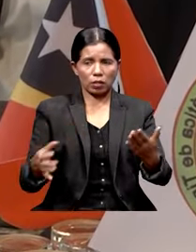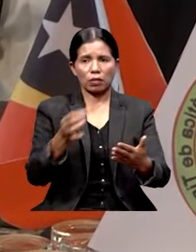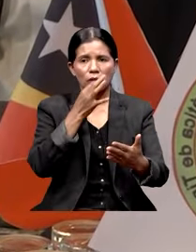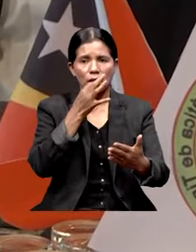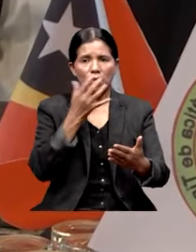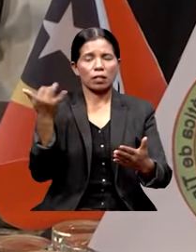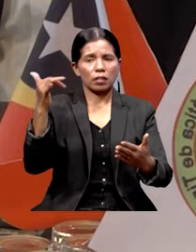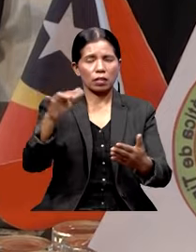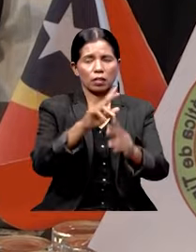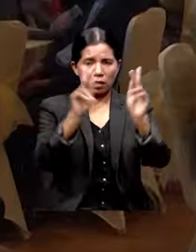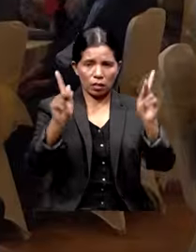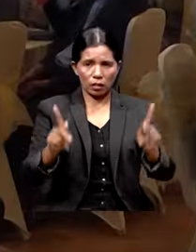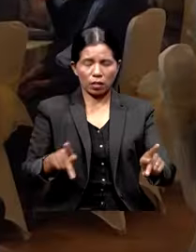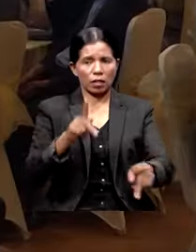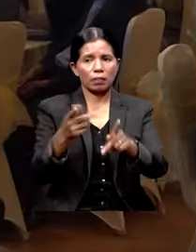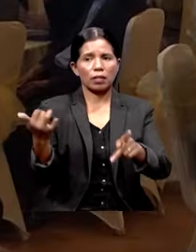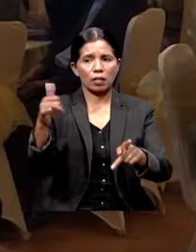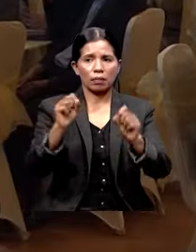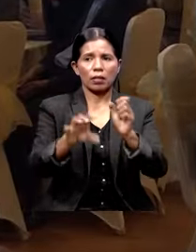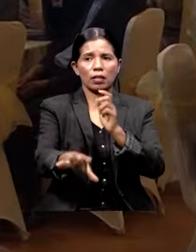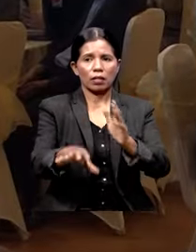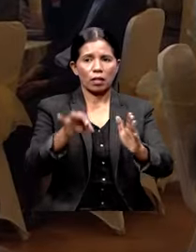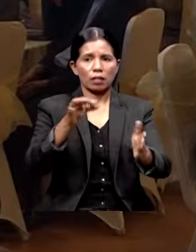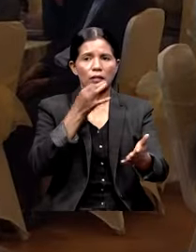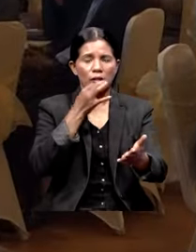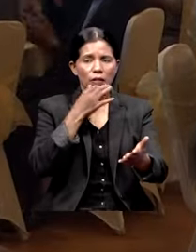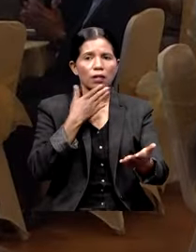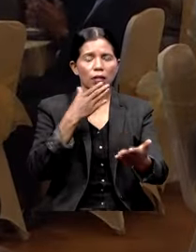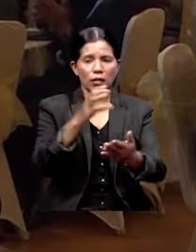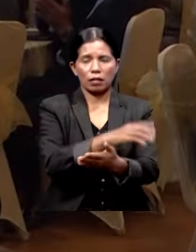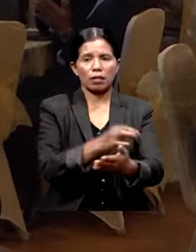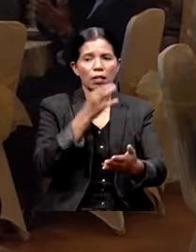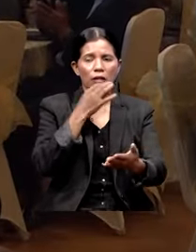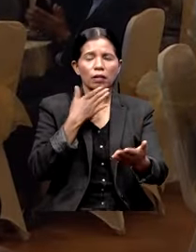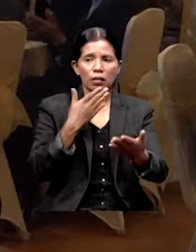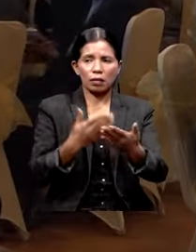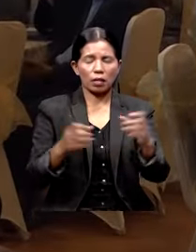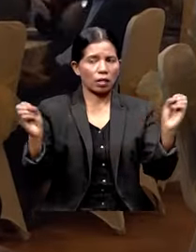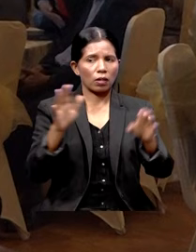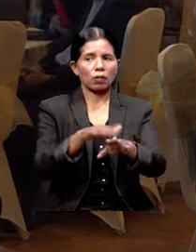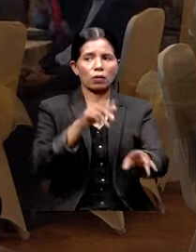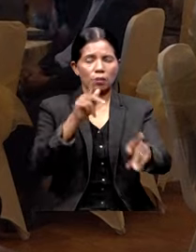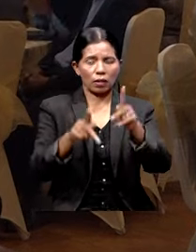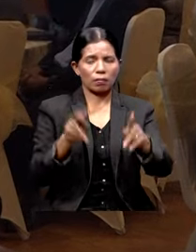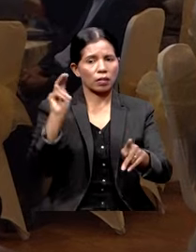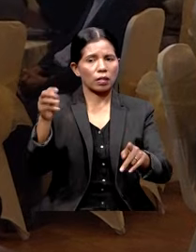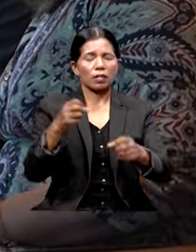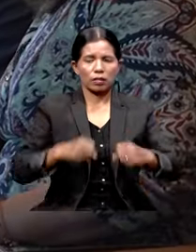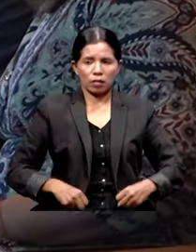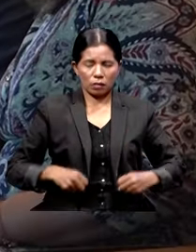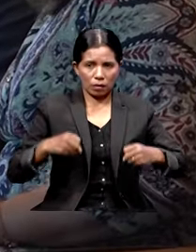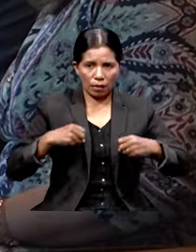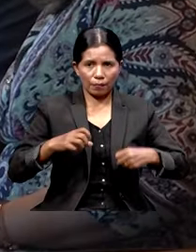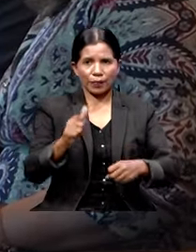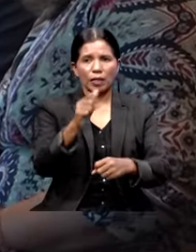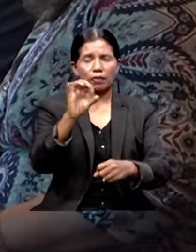e alosa, no ne consumidor sira, belejetam produto no Aihan bem qualidade, no la feta bem mane saúde. Calboarilai afirma a